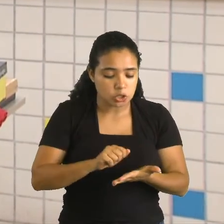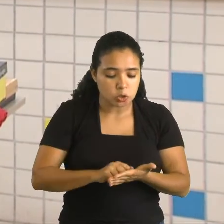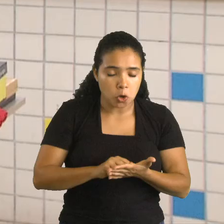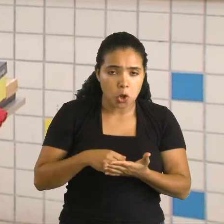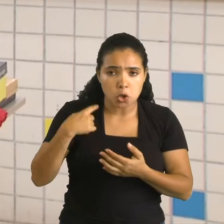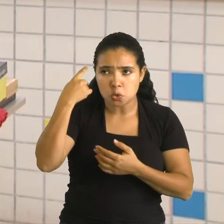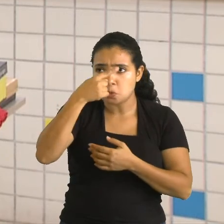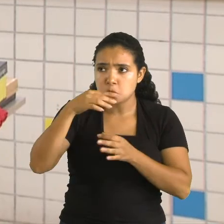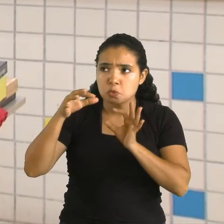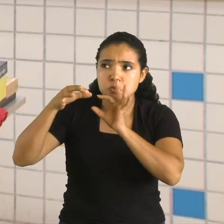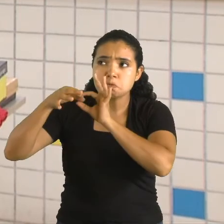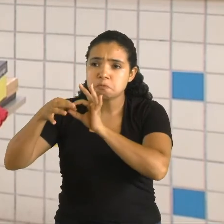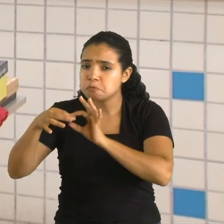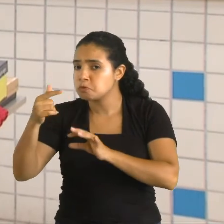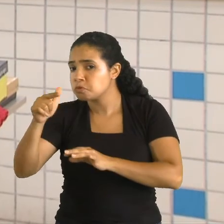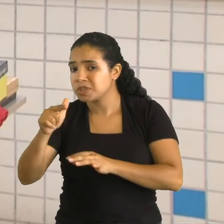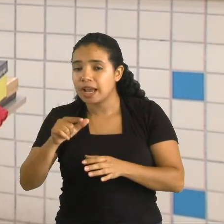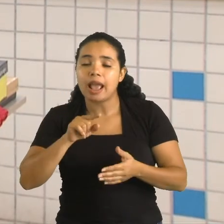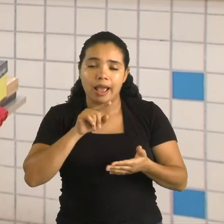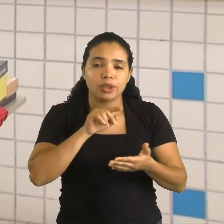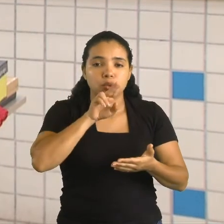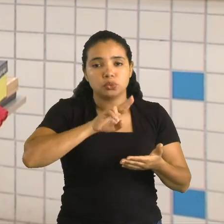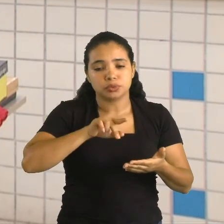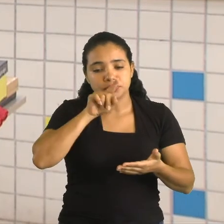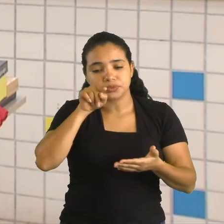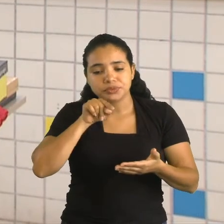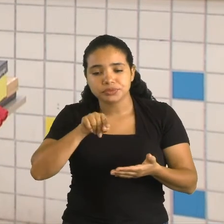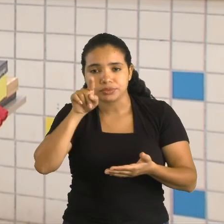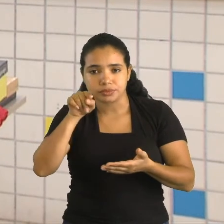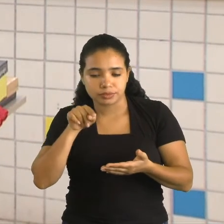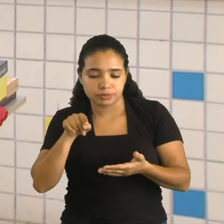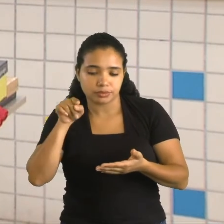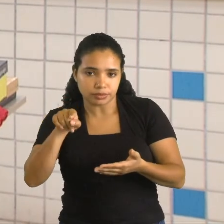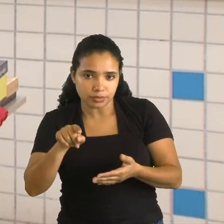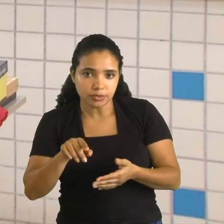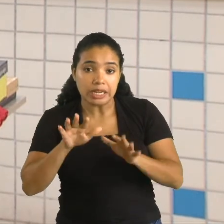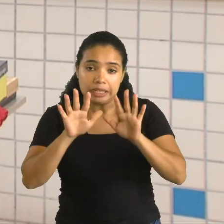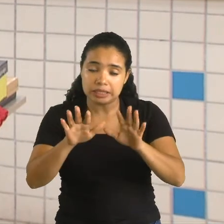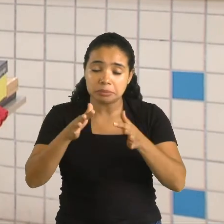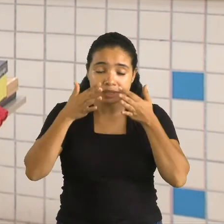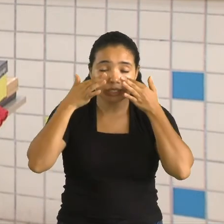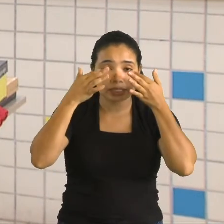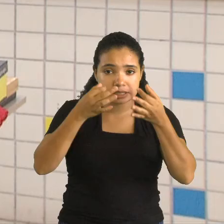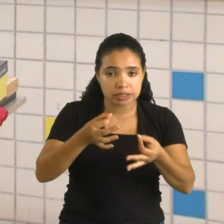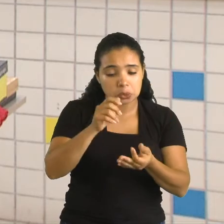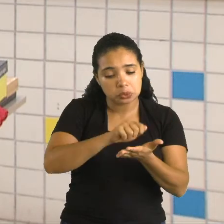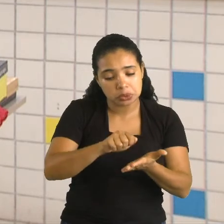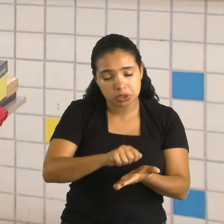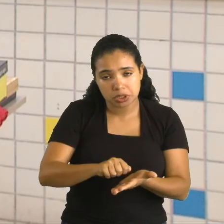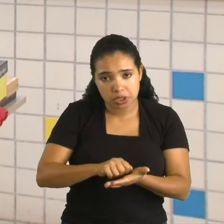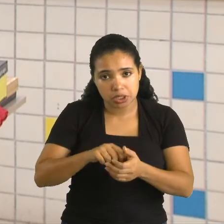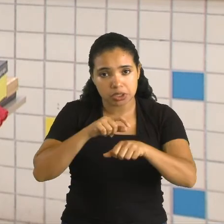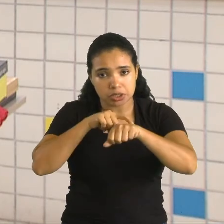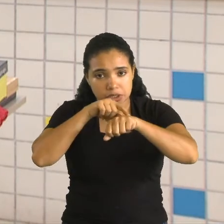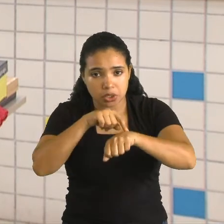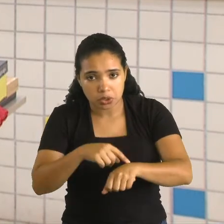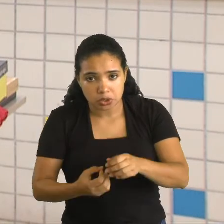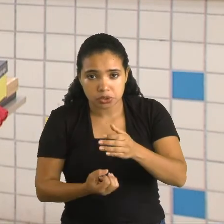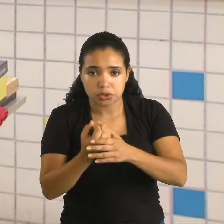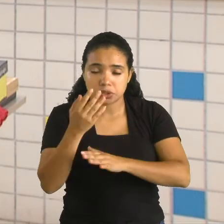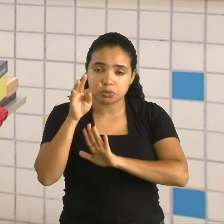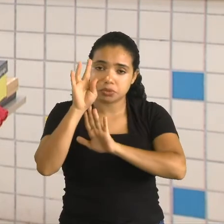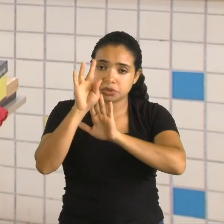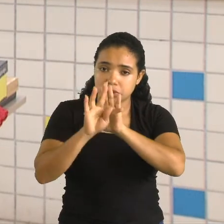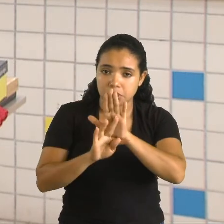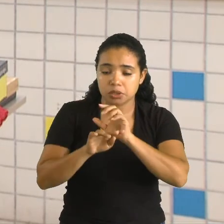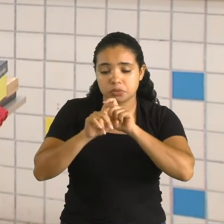como usar esse recurso, eu uso os sinais. Então, preste atenção nas suas produções, na hora de produzir um texto, na hora de produzir